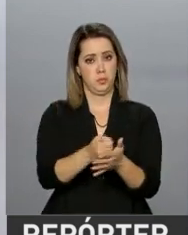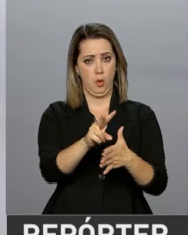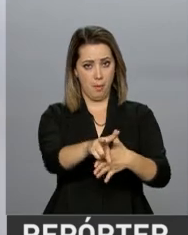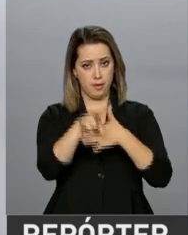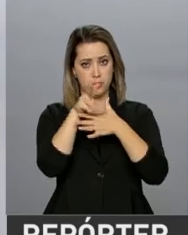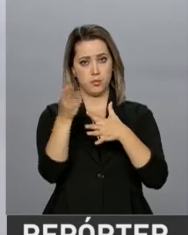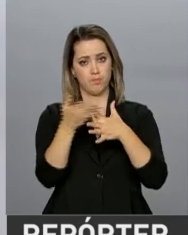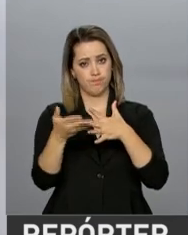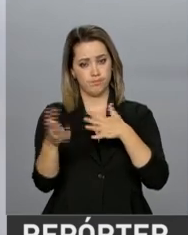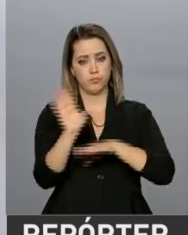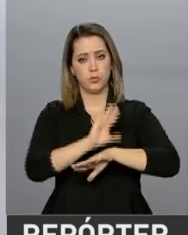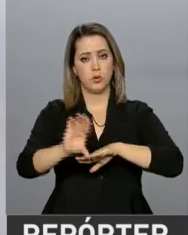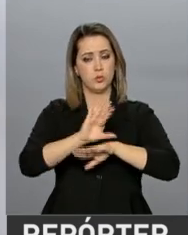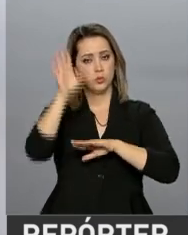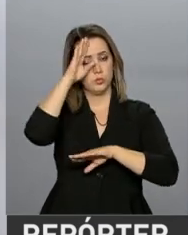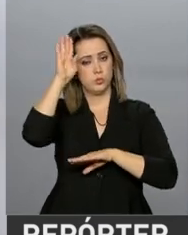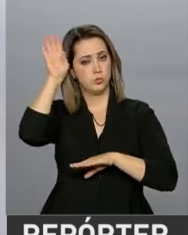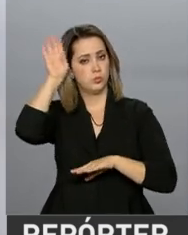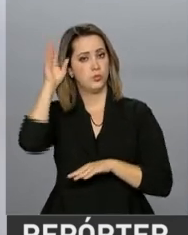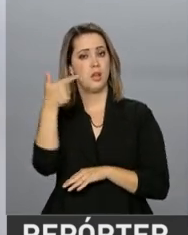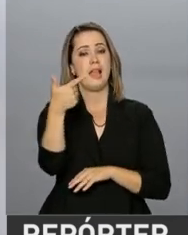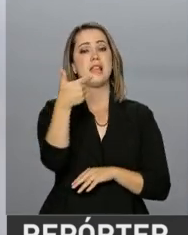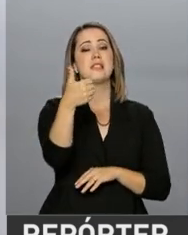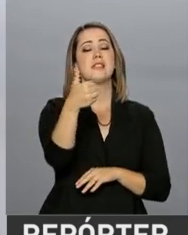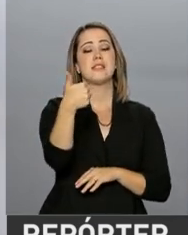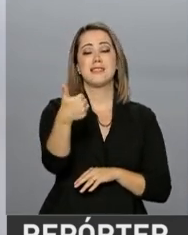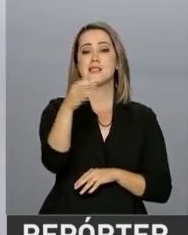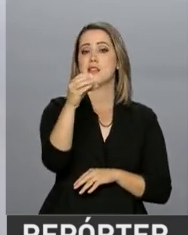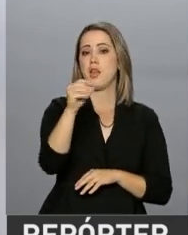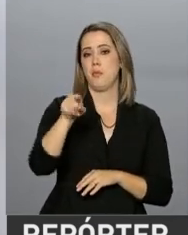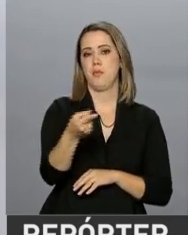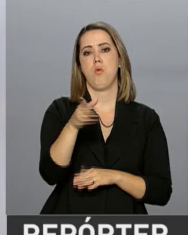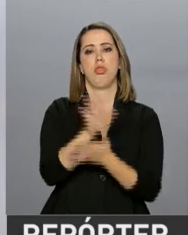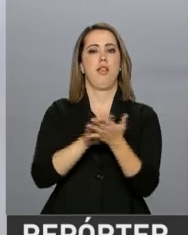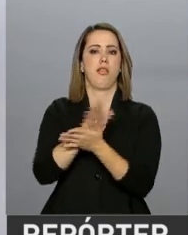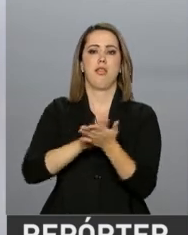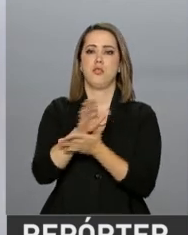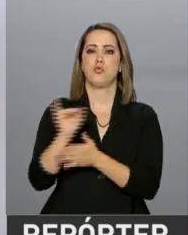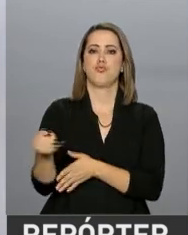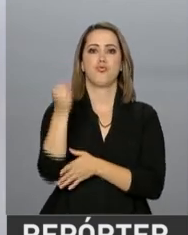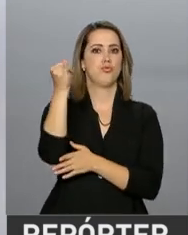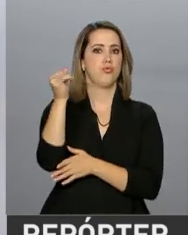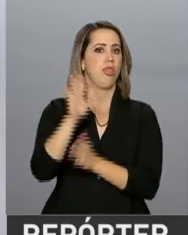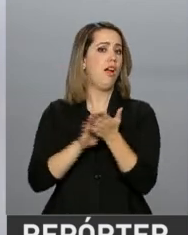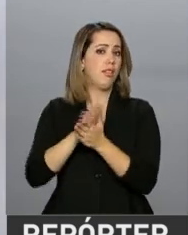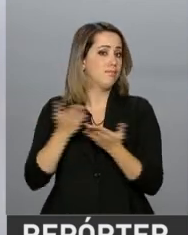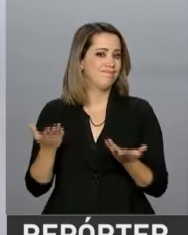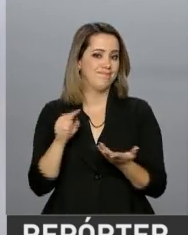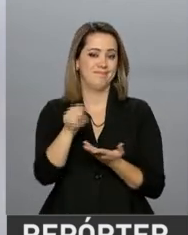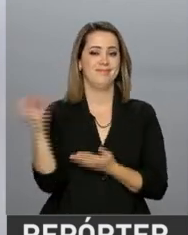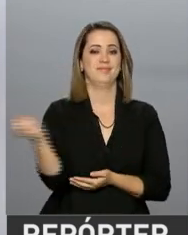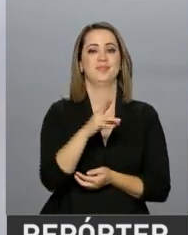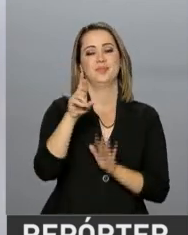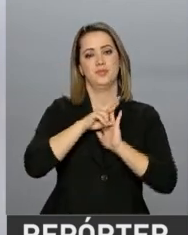300 mil sendo 100 mil a juros zero para o estudante uma outra novidade nas novas regras do fies é que o